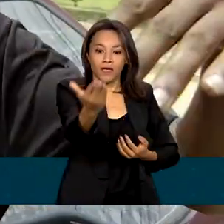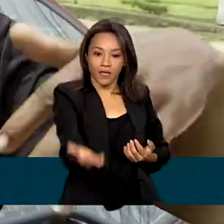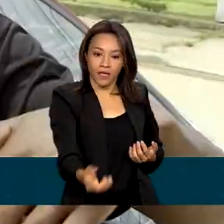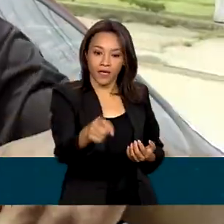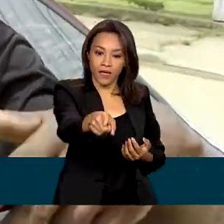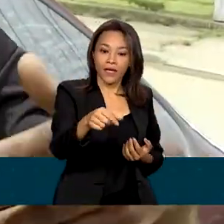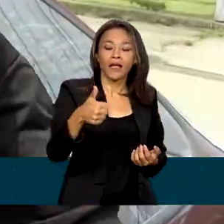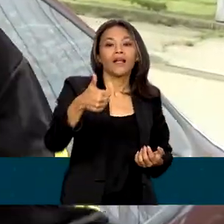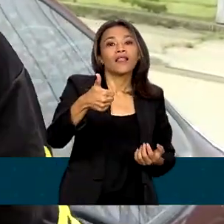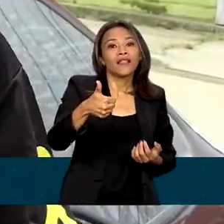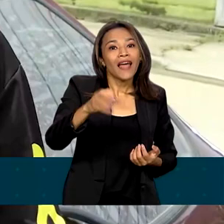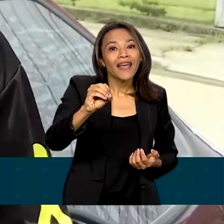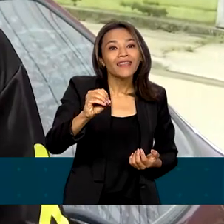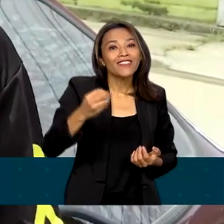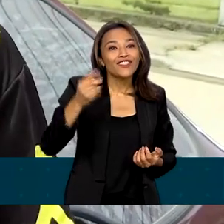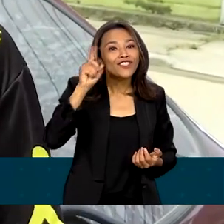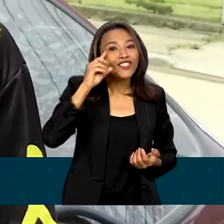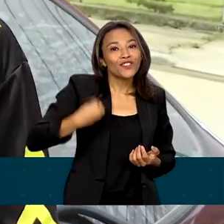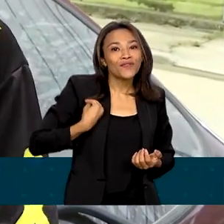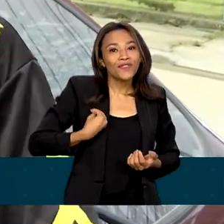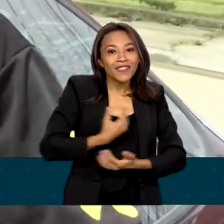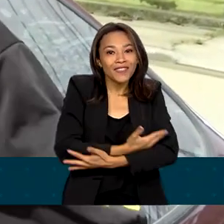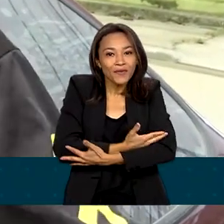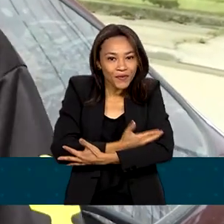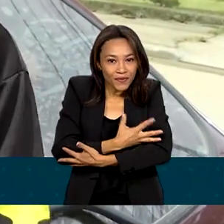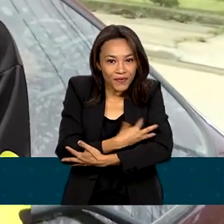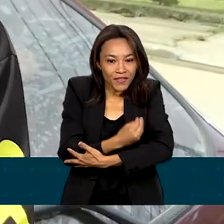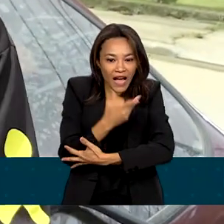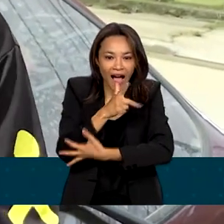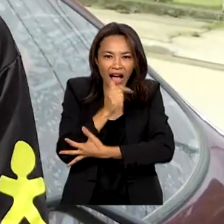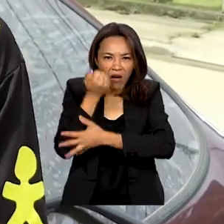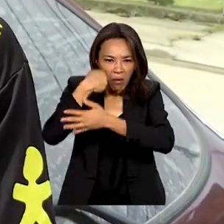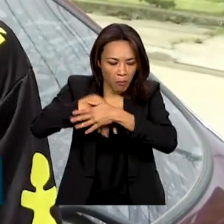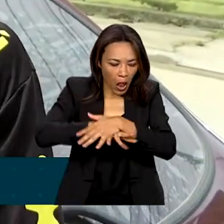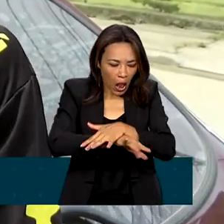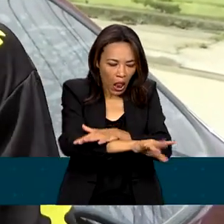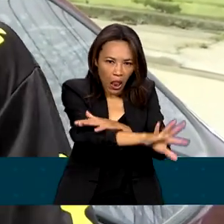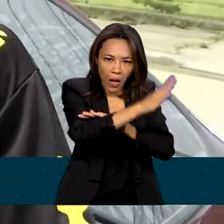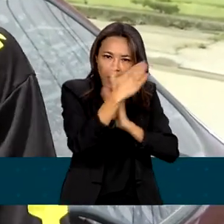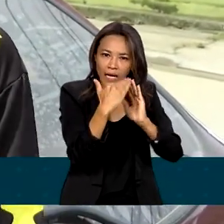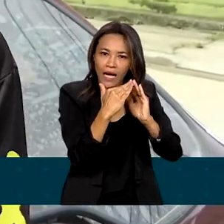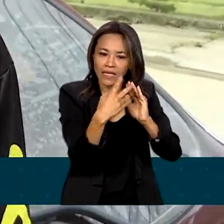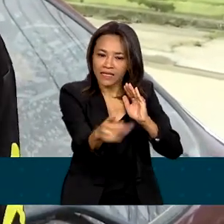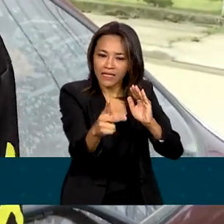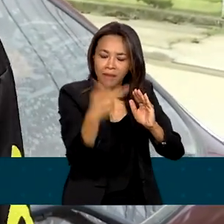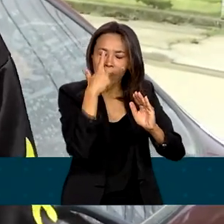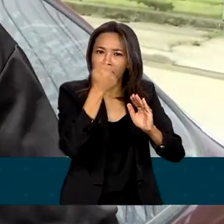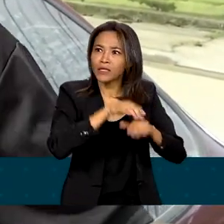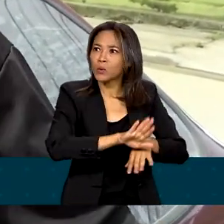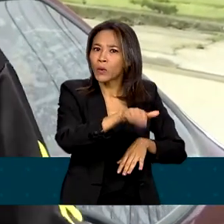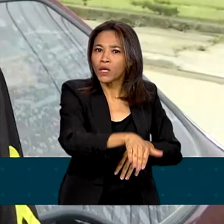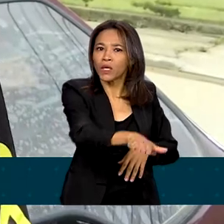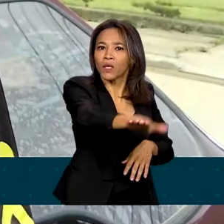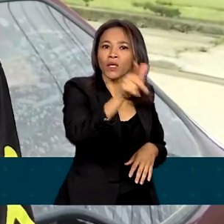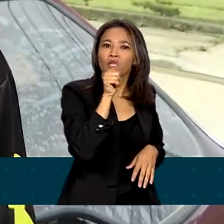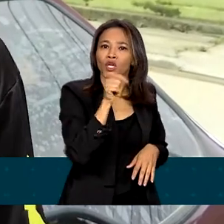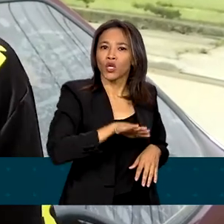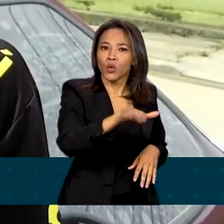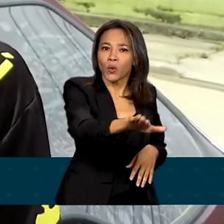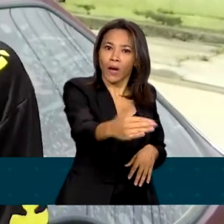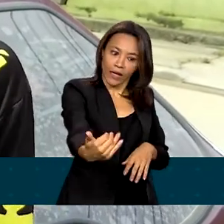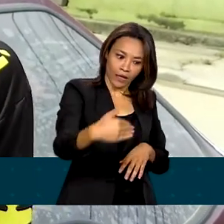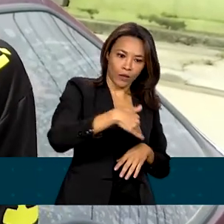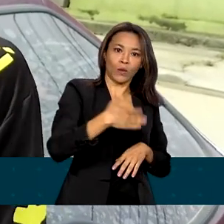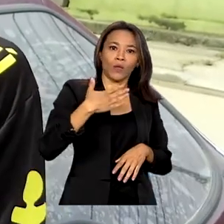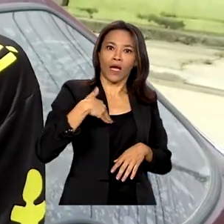criança com 10 dias de vida que teve a casa invadida pela água água desceu que parece um rio aí foi e pegou e começou a entrar dentro